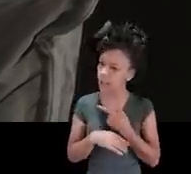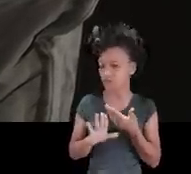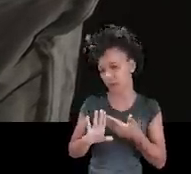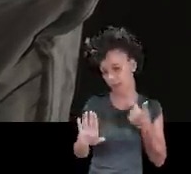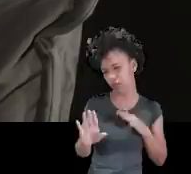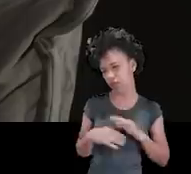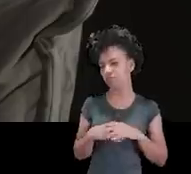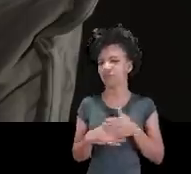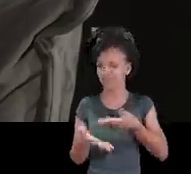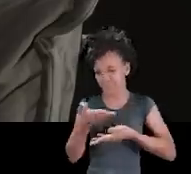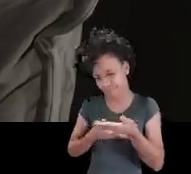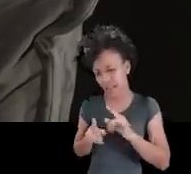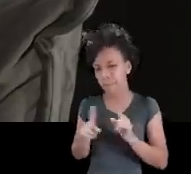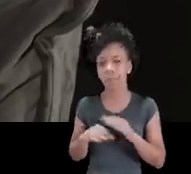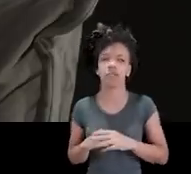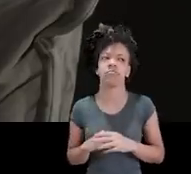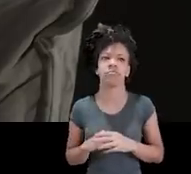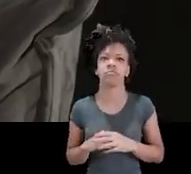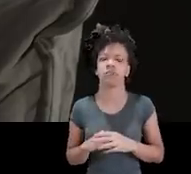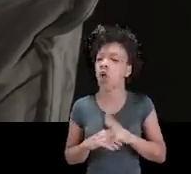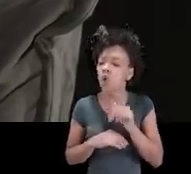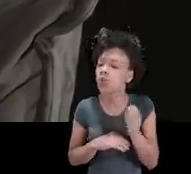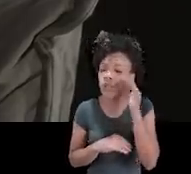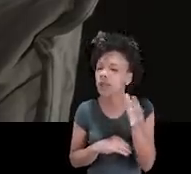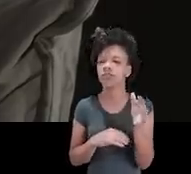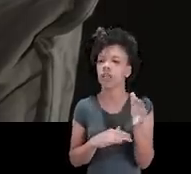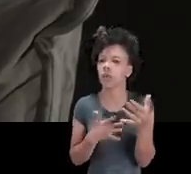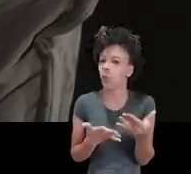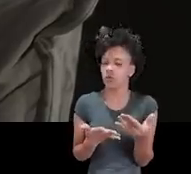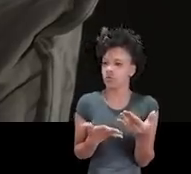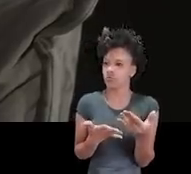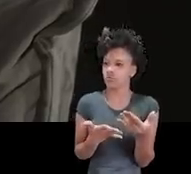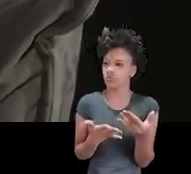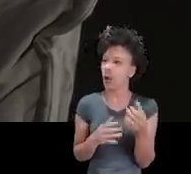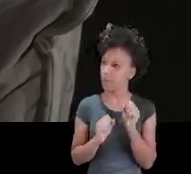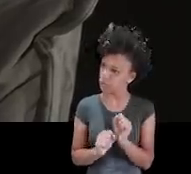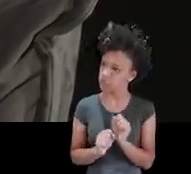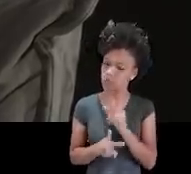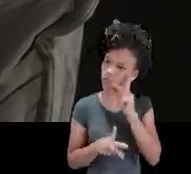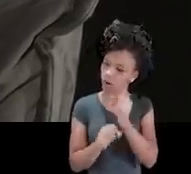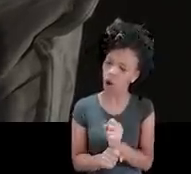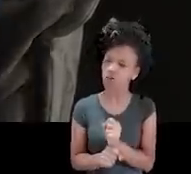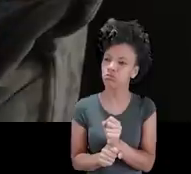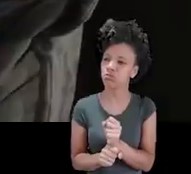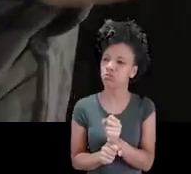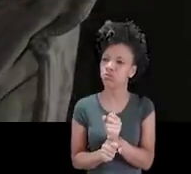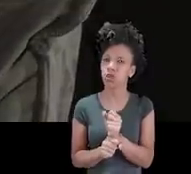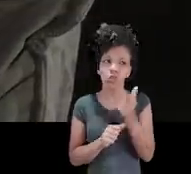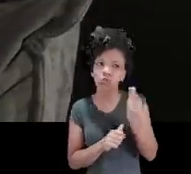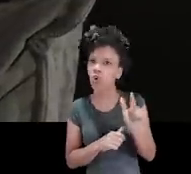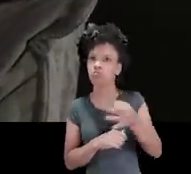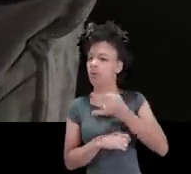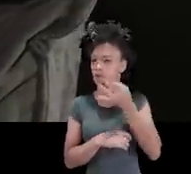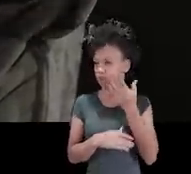parte e tal, e trocadilhos à parte. Eu nunca imaginei o quanto isso pudesse ser tão forte em outro lugar, né?